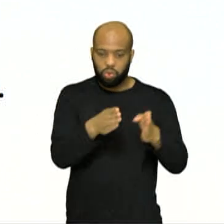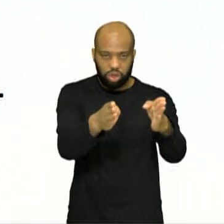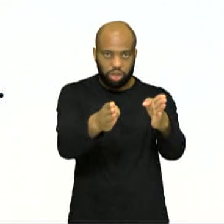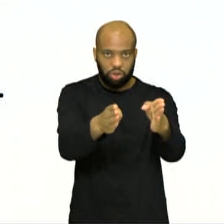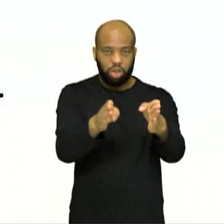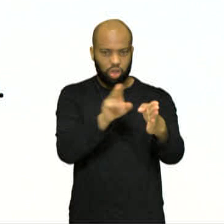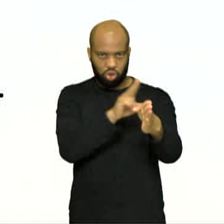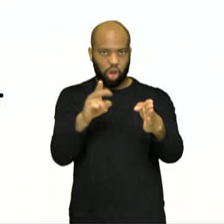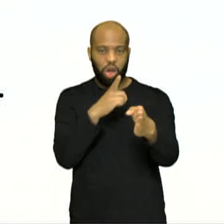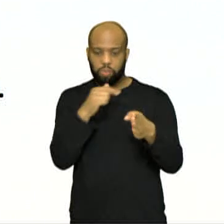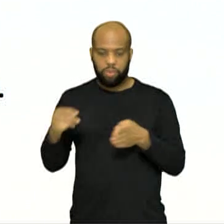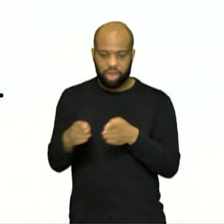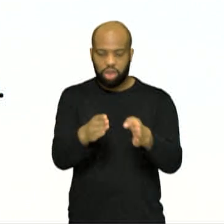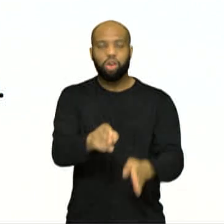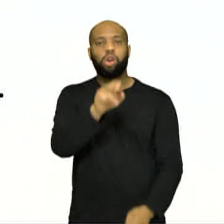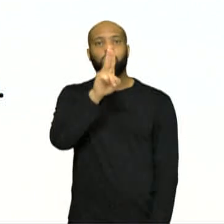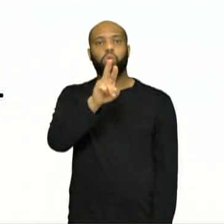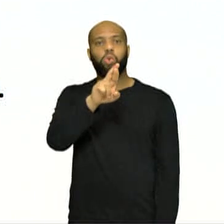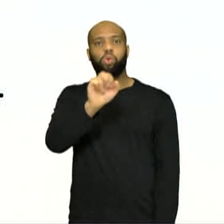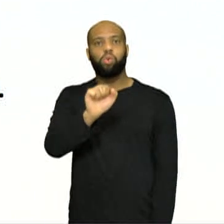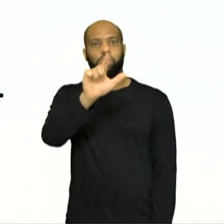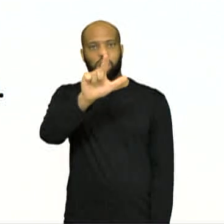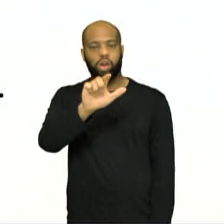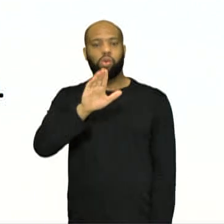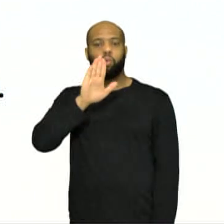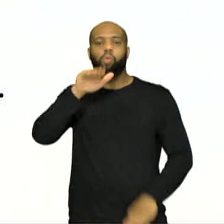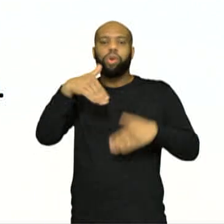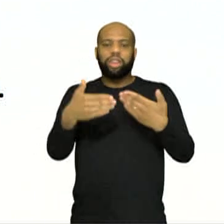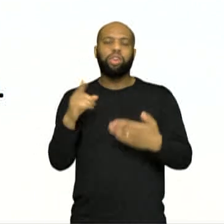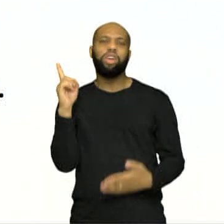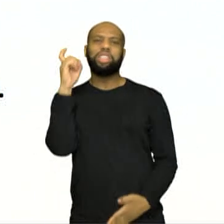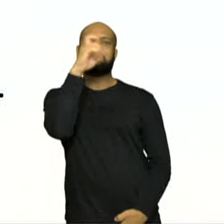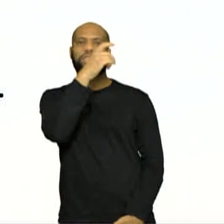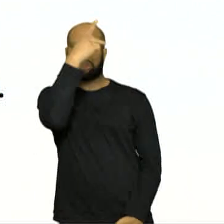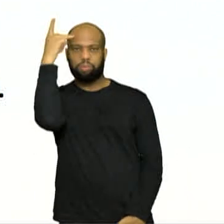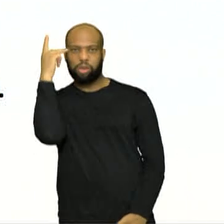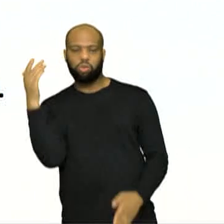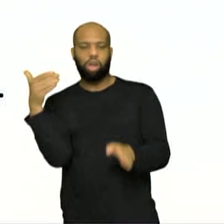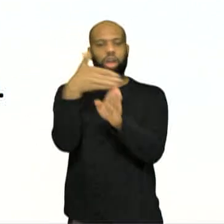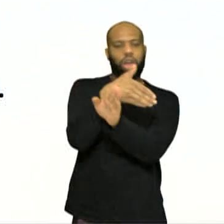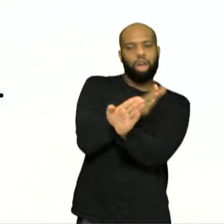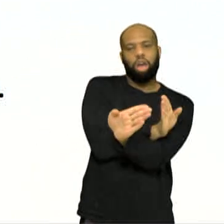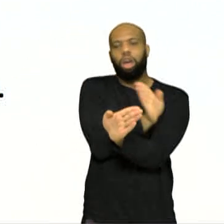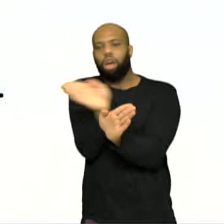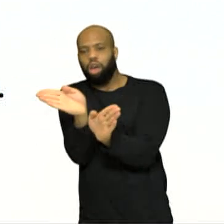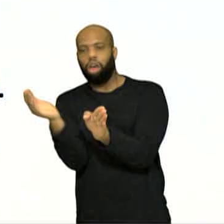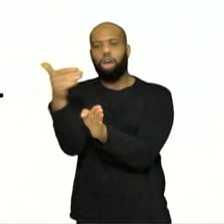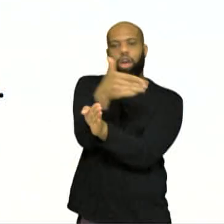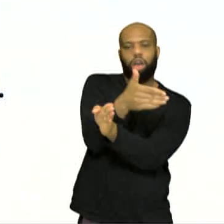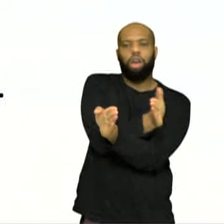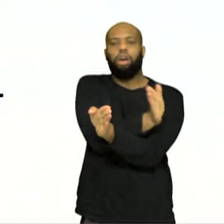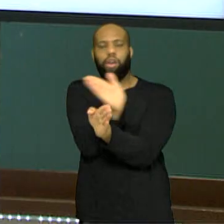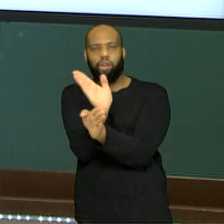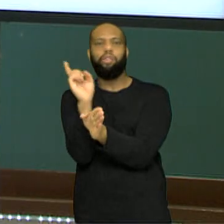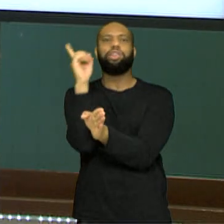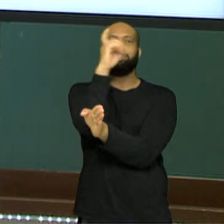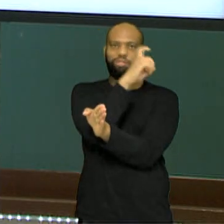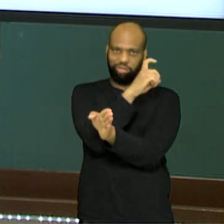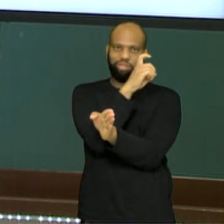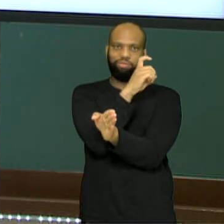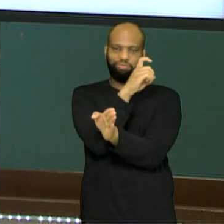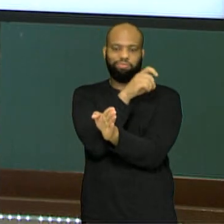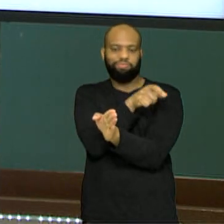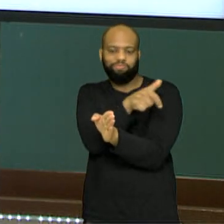Rio Ural, e ele acaba dificultando a passagem das pessoas da Rússia europeia